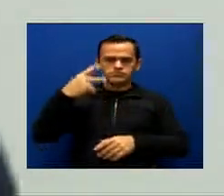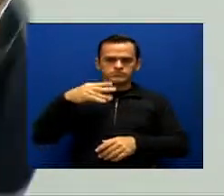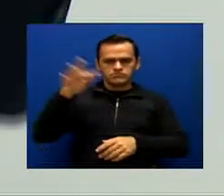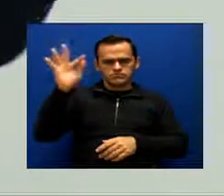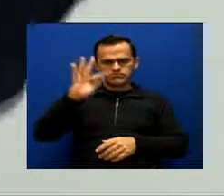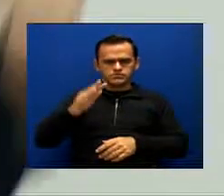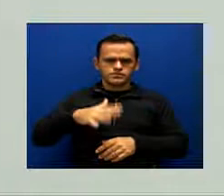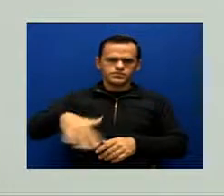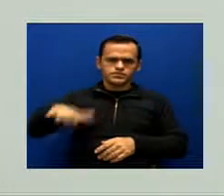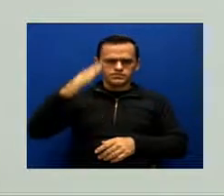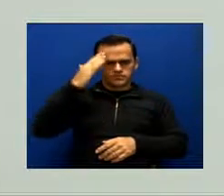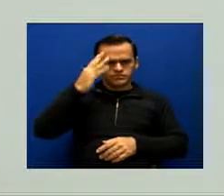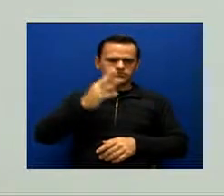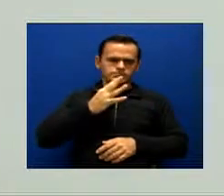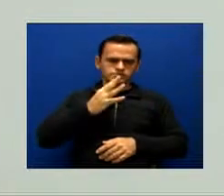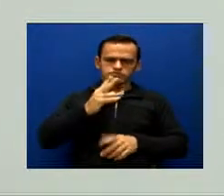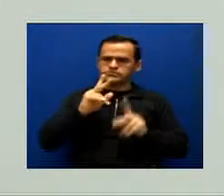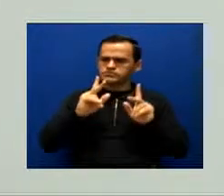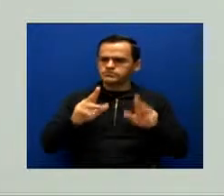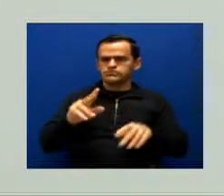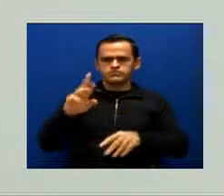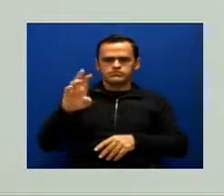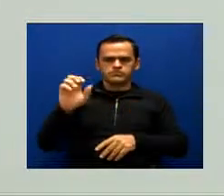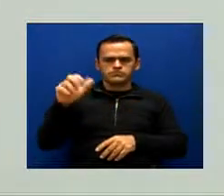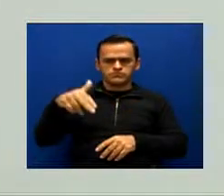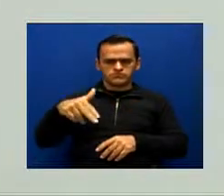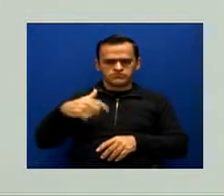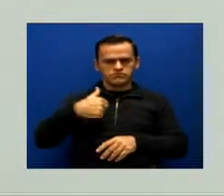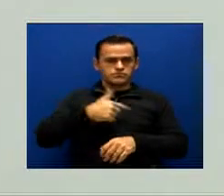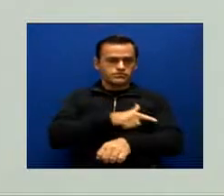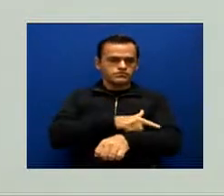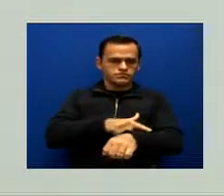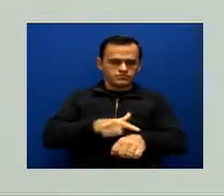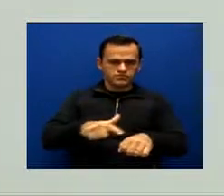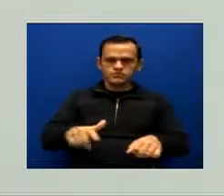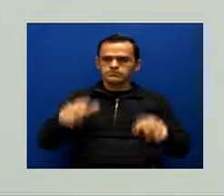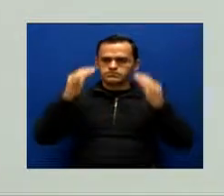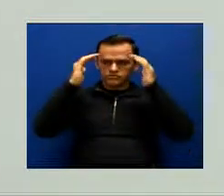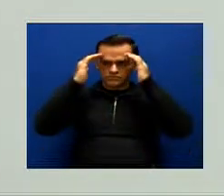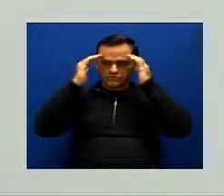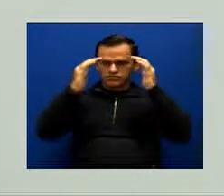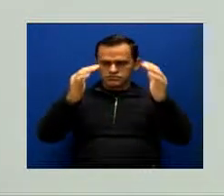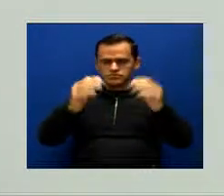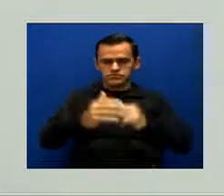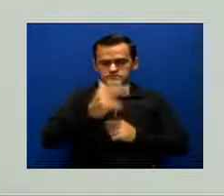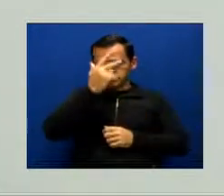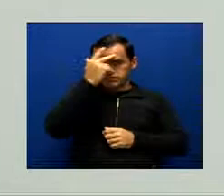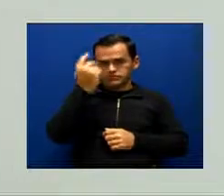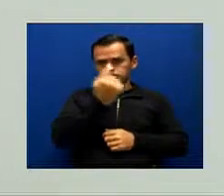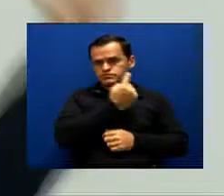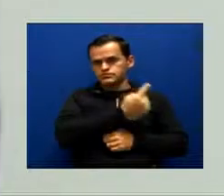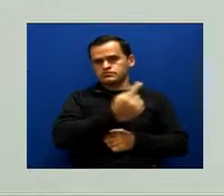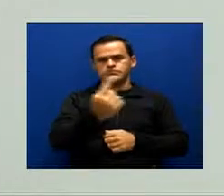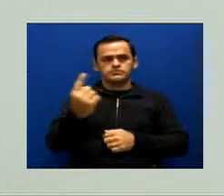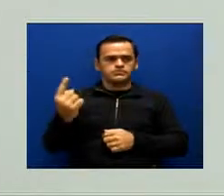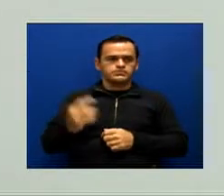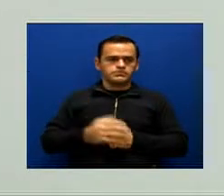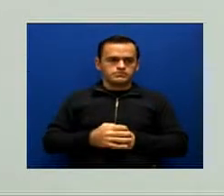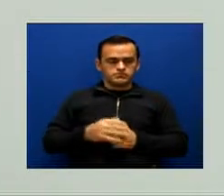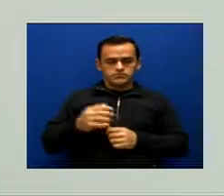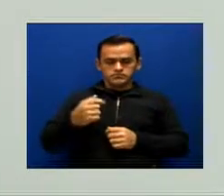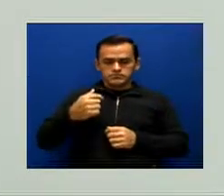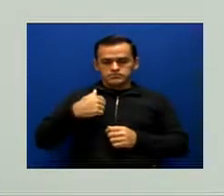sabe disso, da mesma forma com o vereador Renan Santos, mas eu tenho respeito às pessoas, e sempre no meu